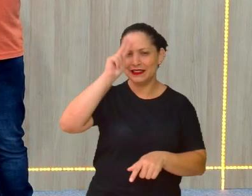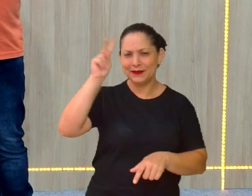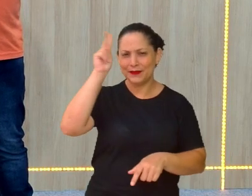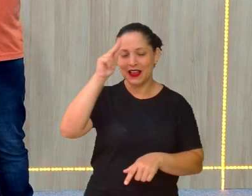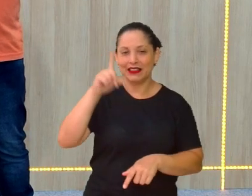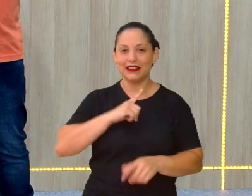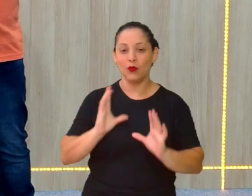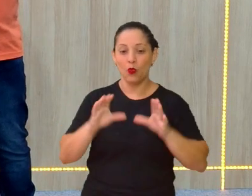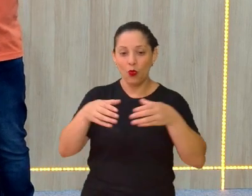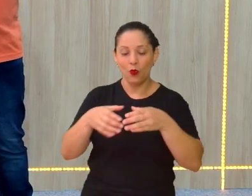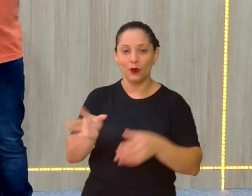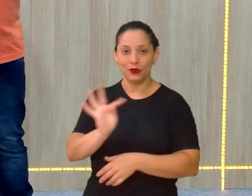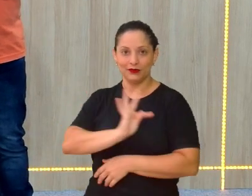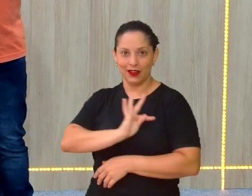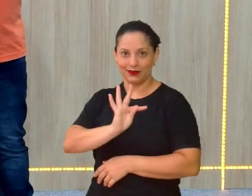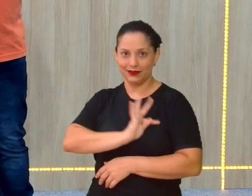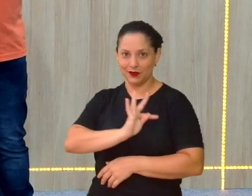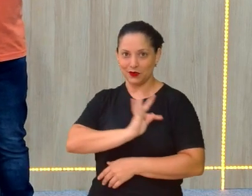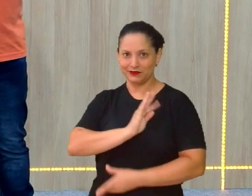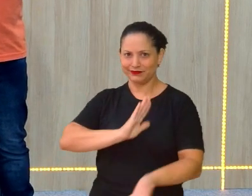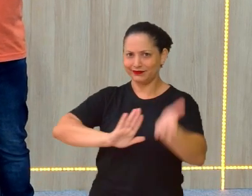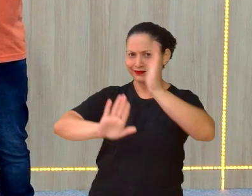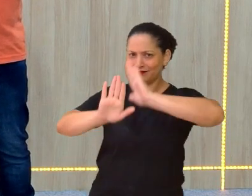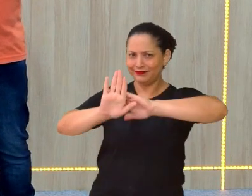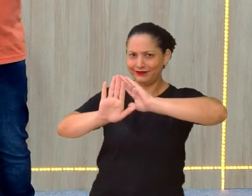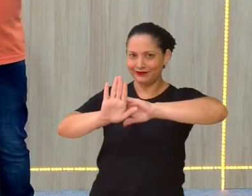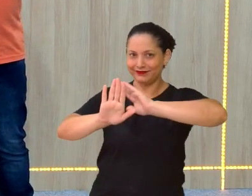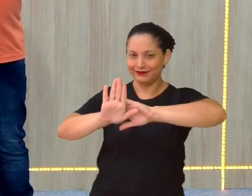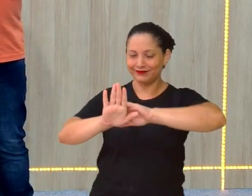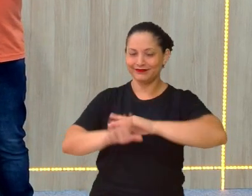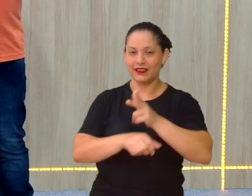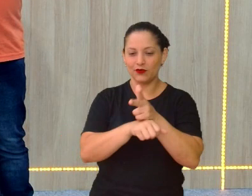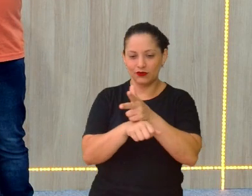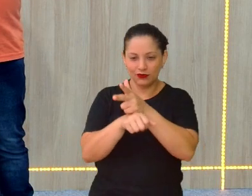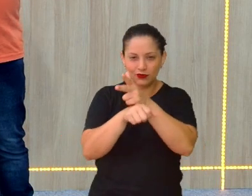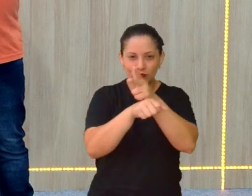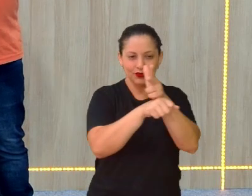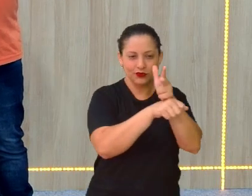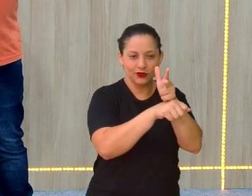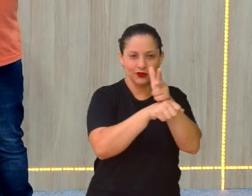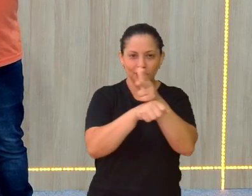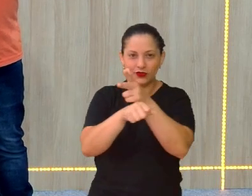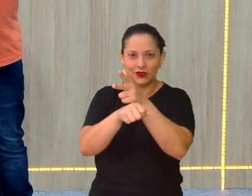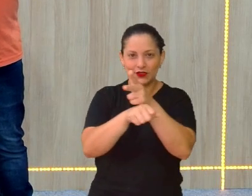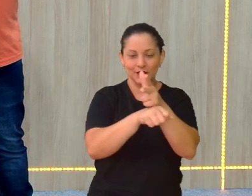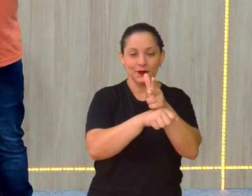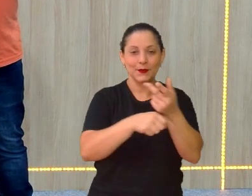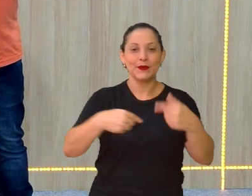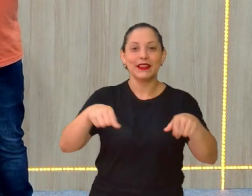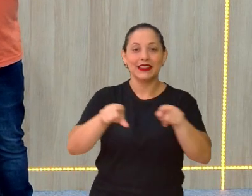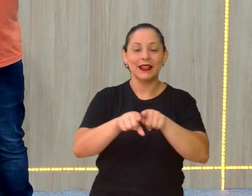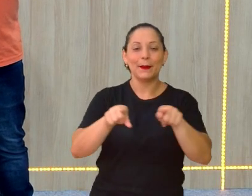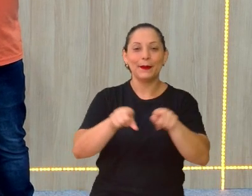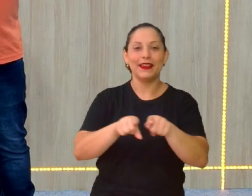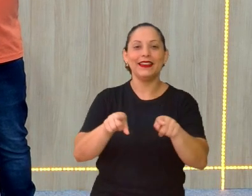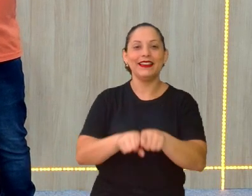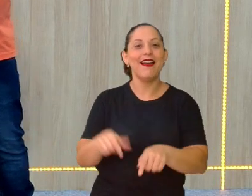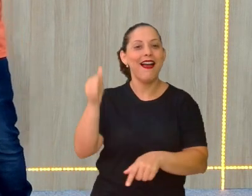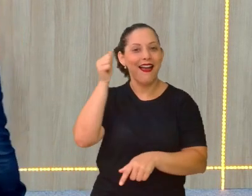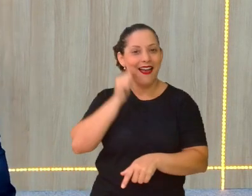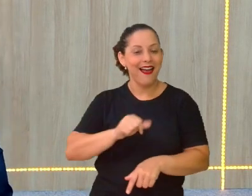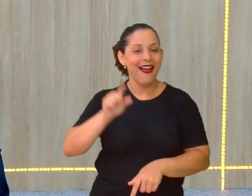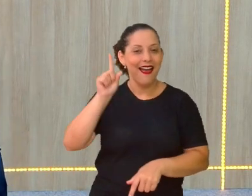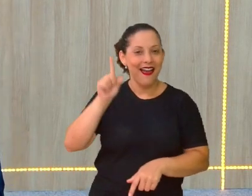com a produção maravilhosa do Juninho, meu xará, e da aniversariante do dia, a